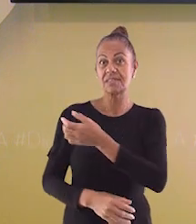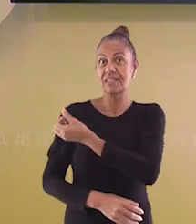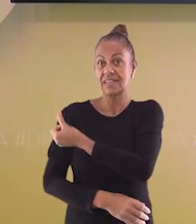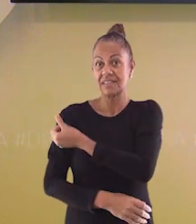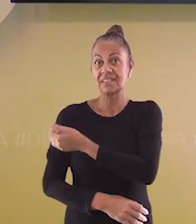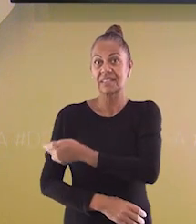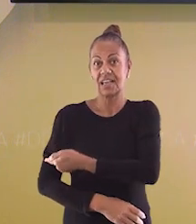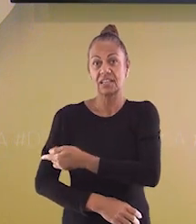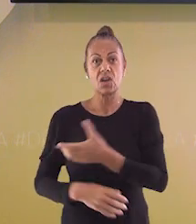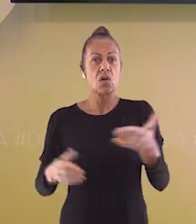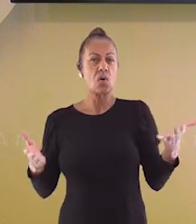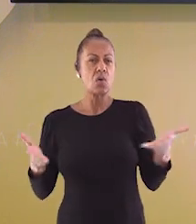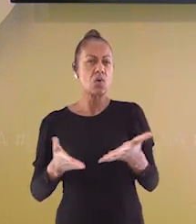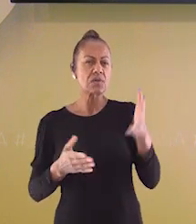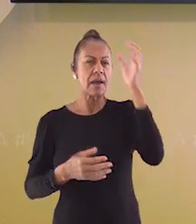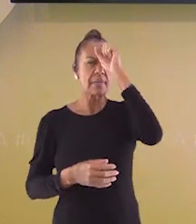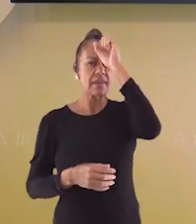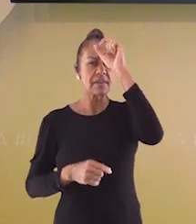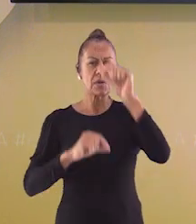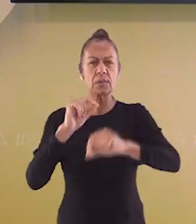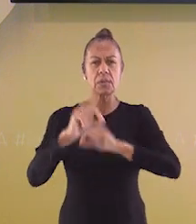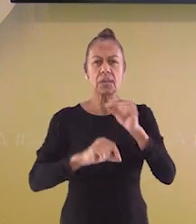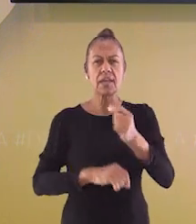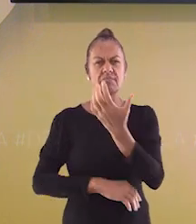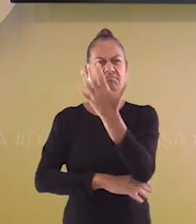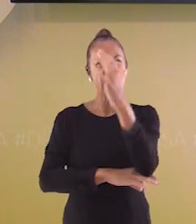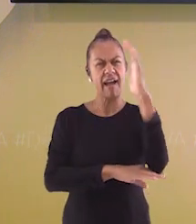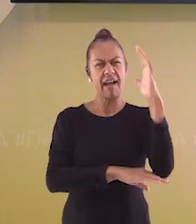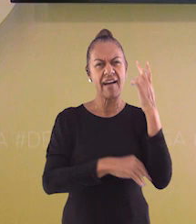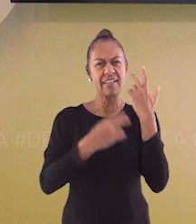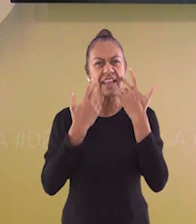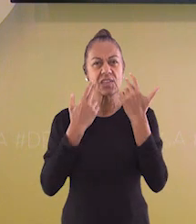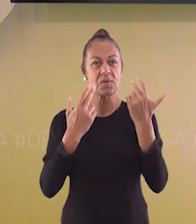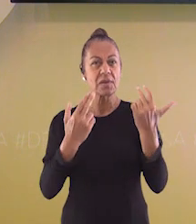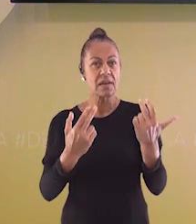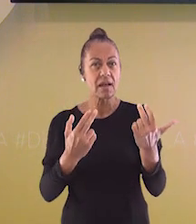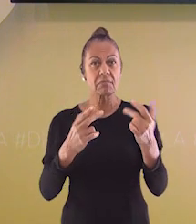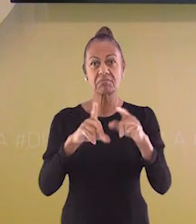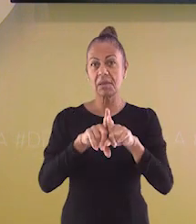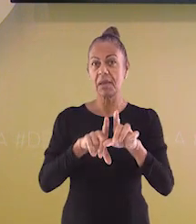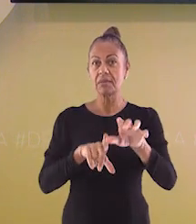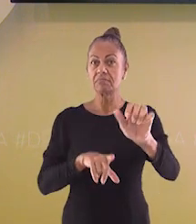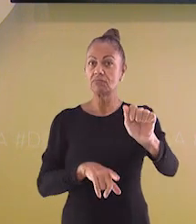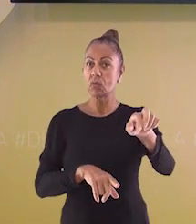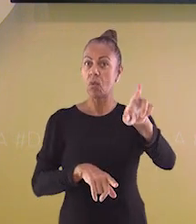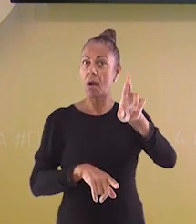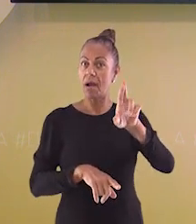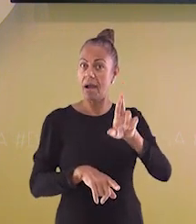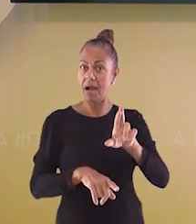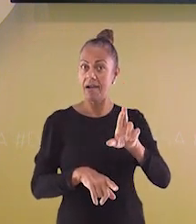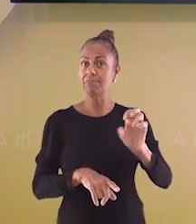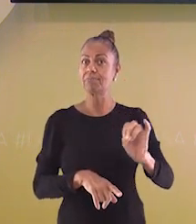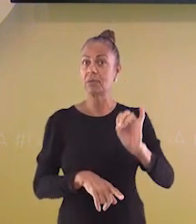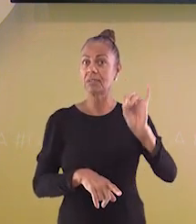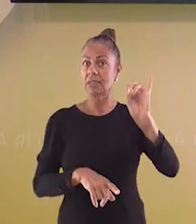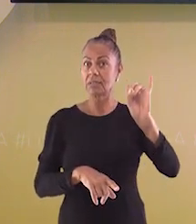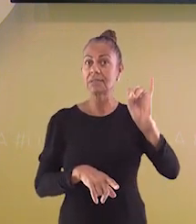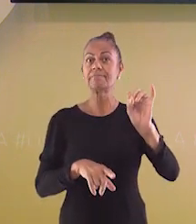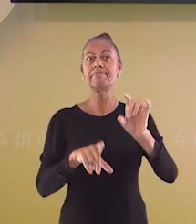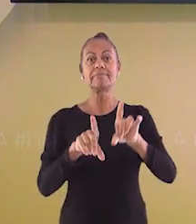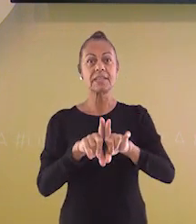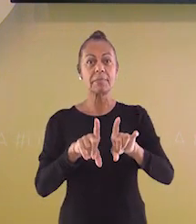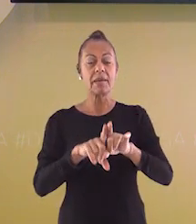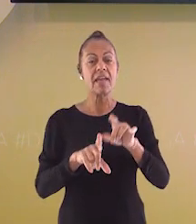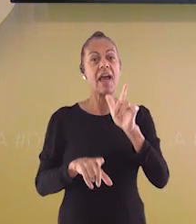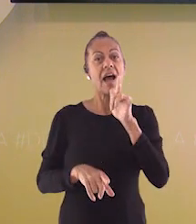recurso natural que, juntamente com o ar que a gente respira, é essencial para que a vida exista, tá? A gente vai falar da água como um bem que a